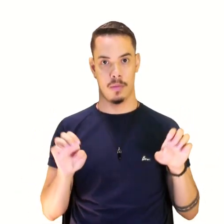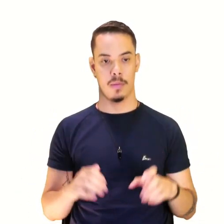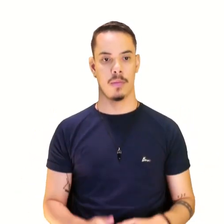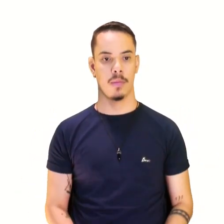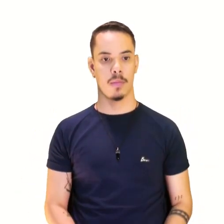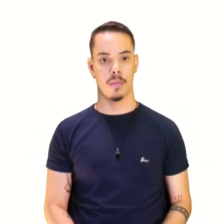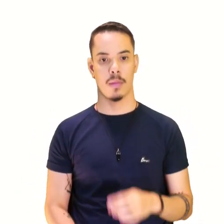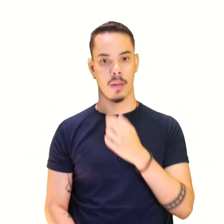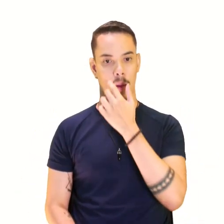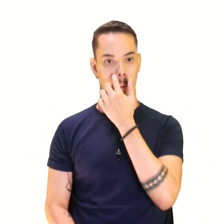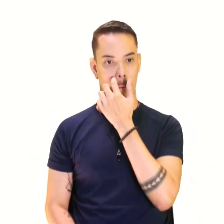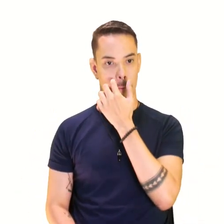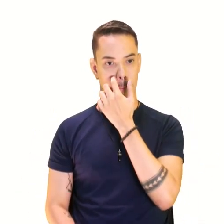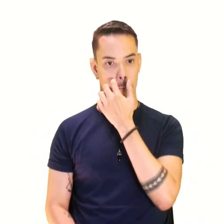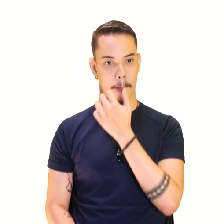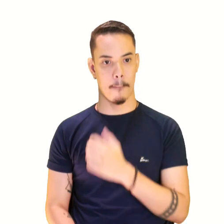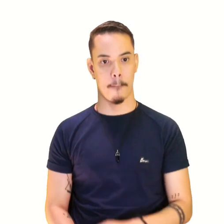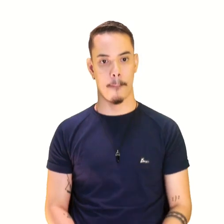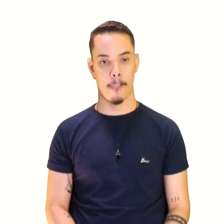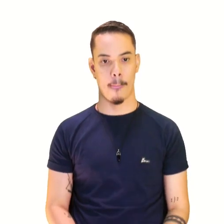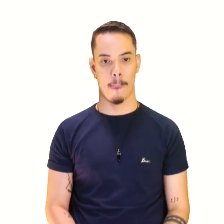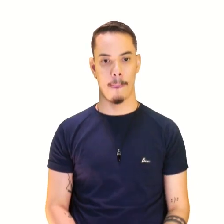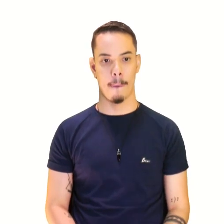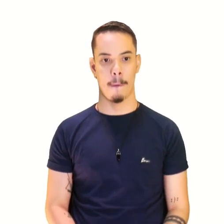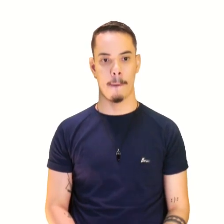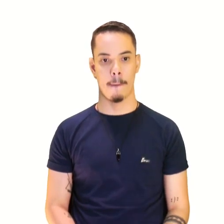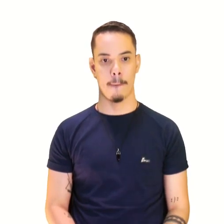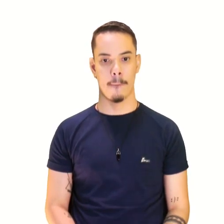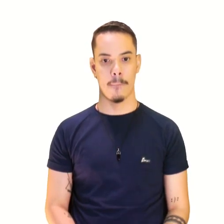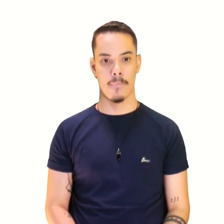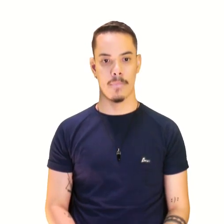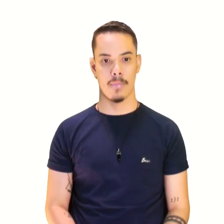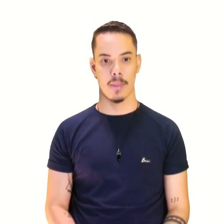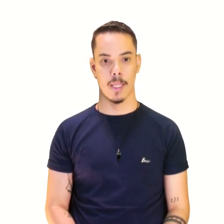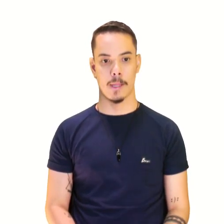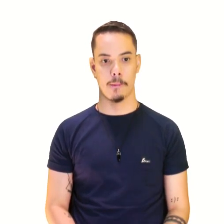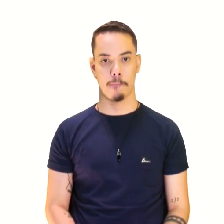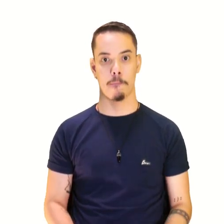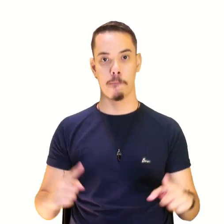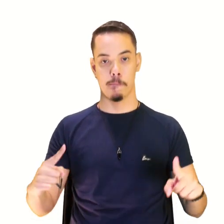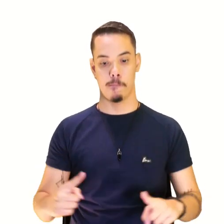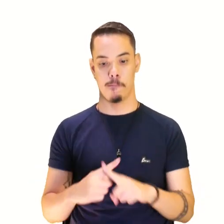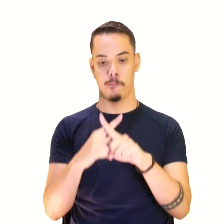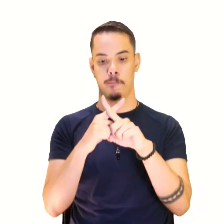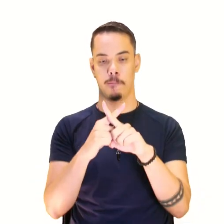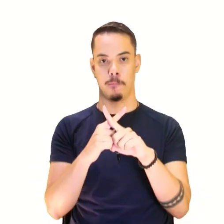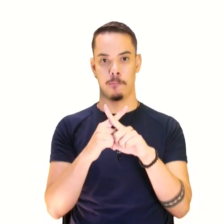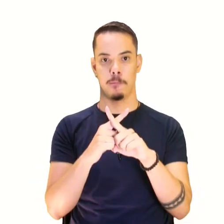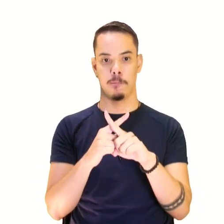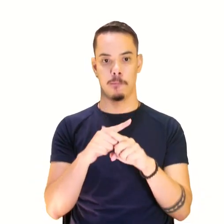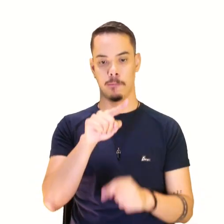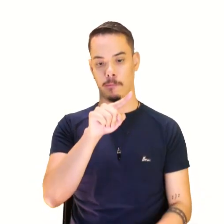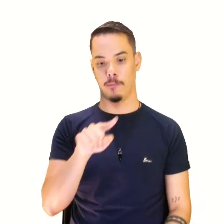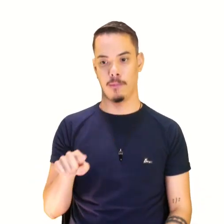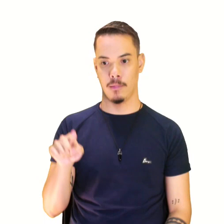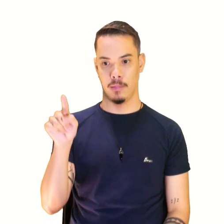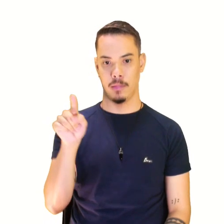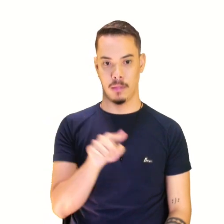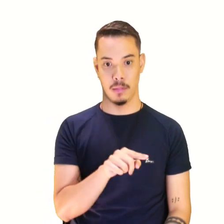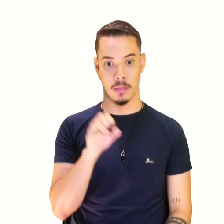forem diretamente proporcionais, a gente vai multiplicar cruzado. Se as grandezas forem inversas, a